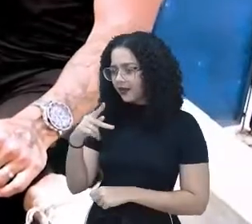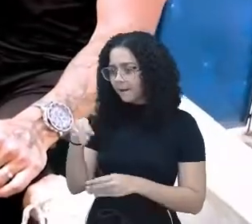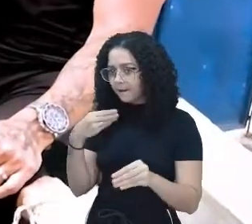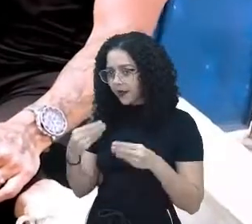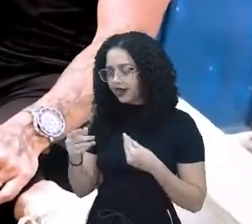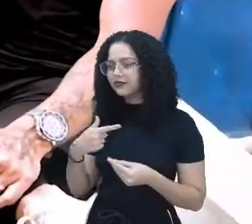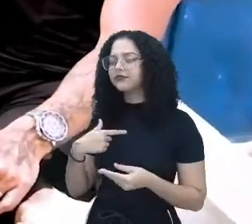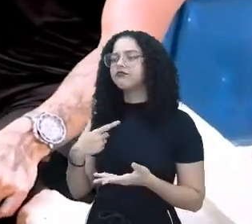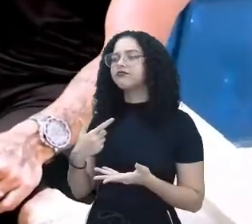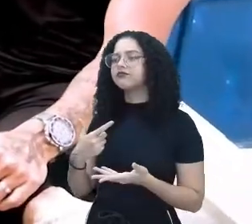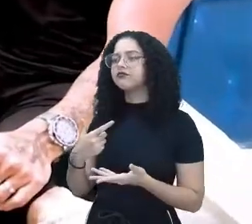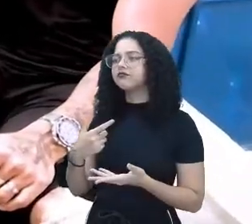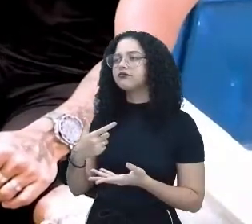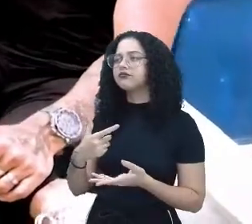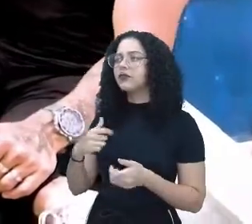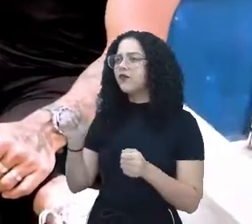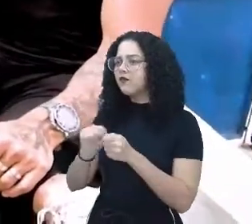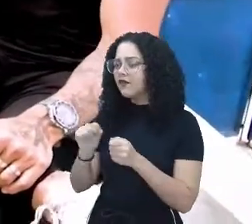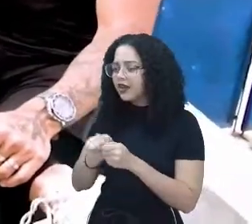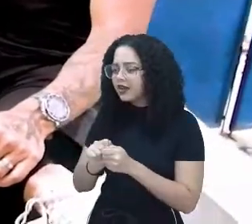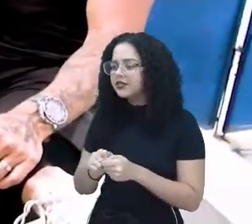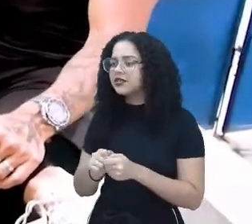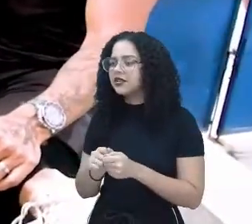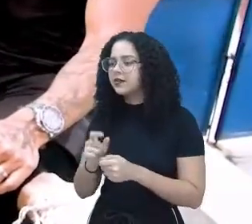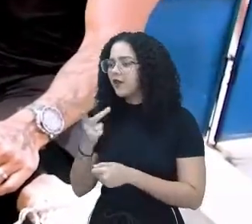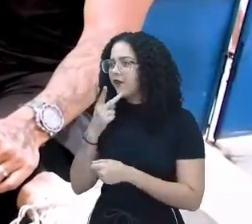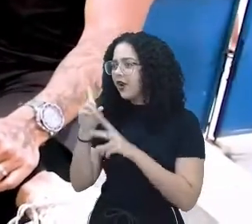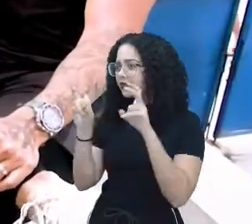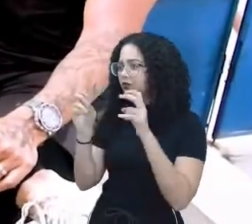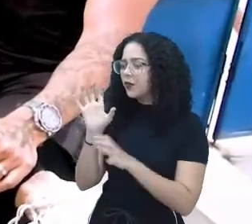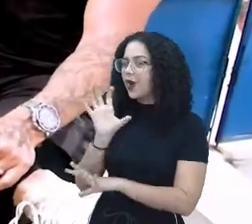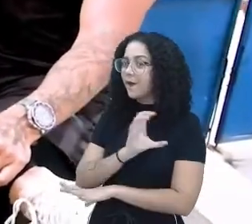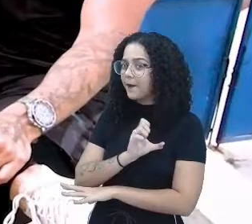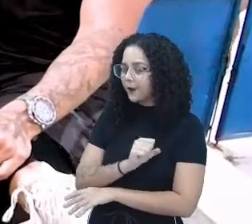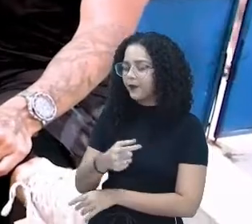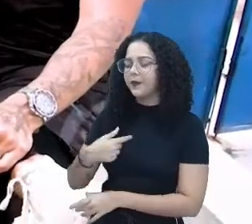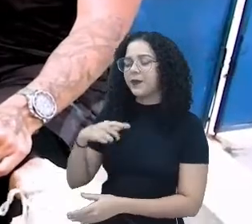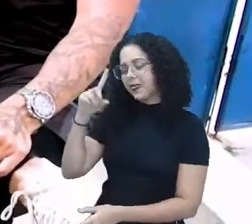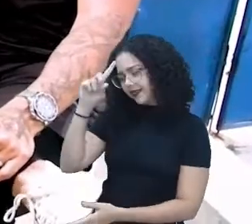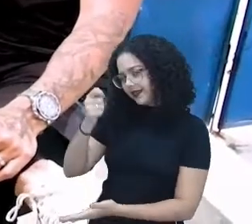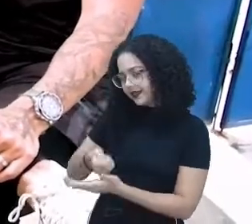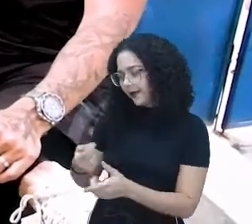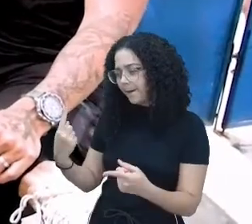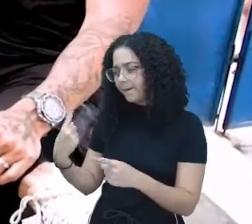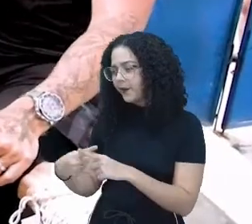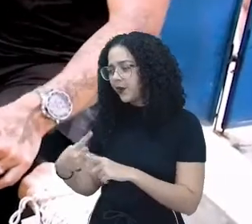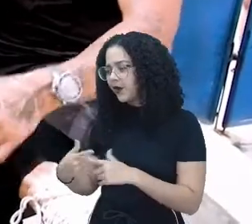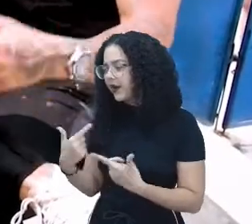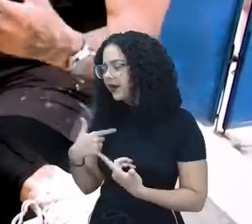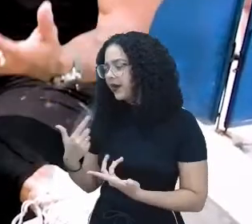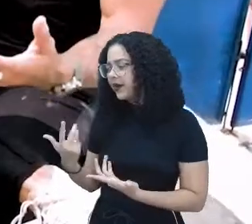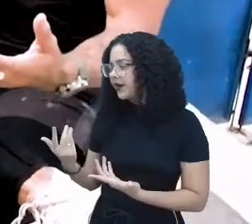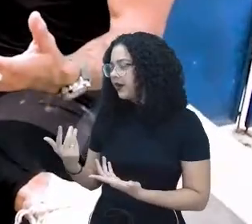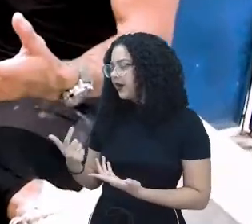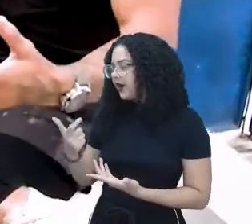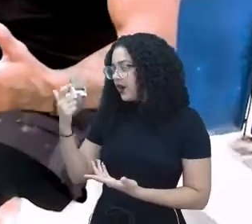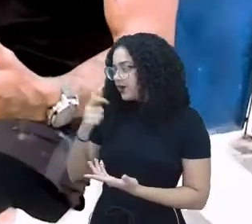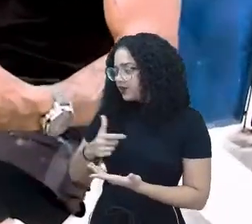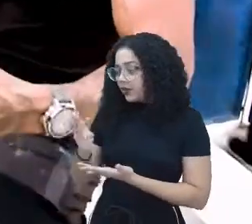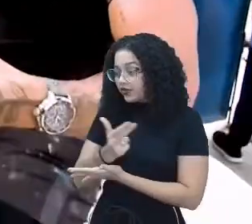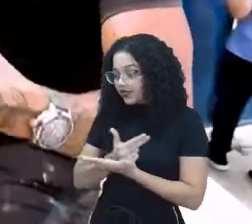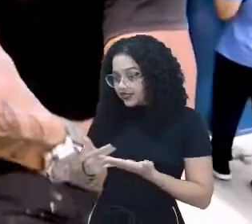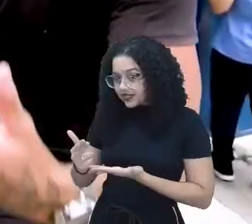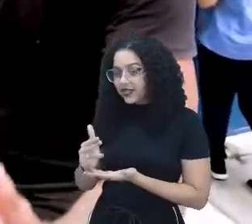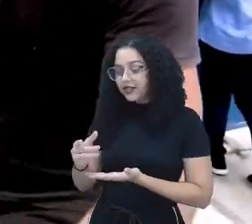aí, usar isso como veículo para falar desse amor. E eu decidi fazer isso porque eu sou designer de